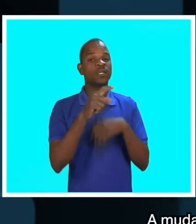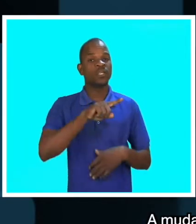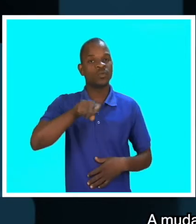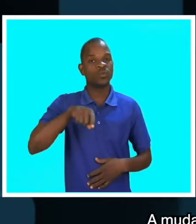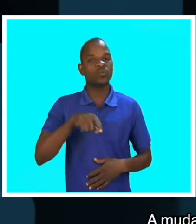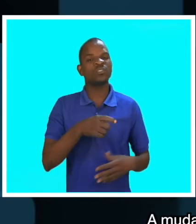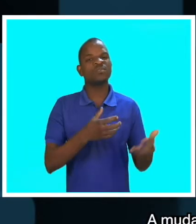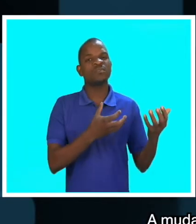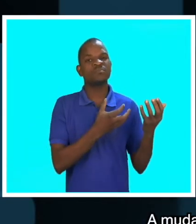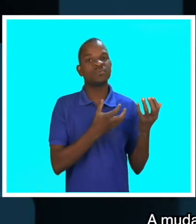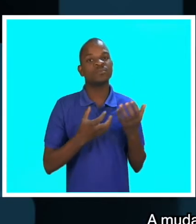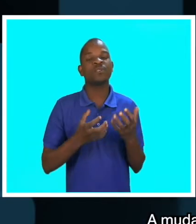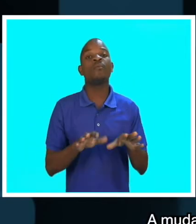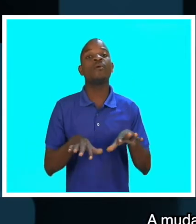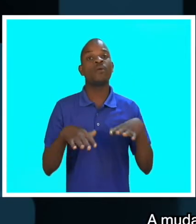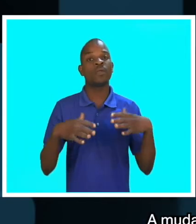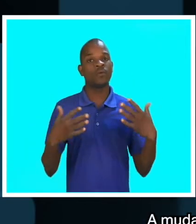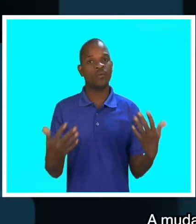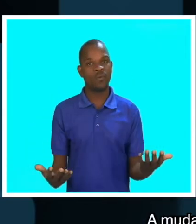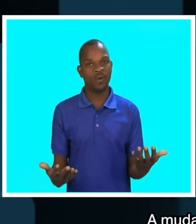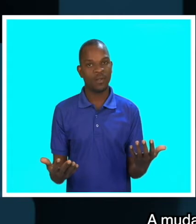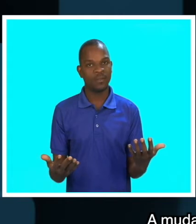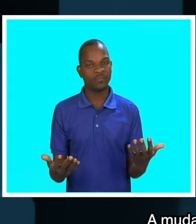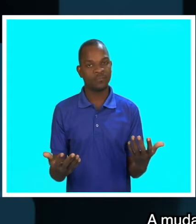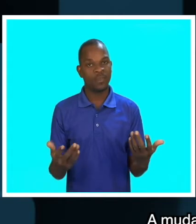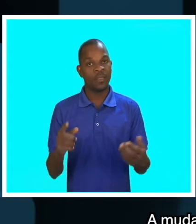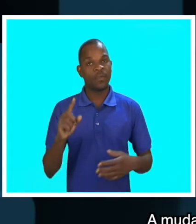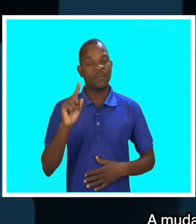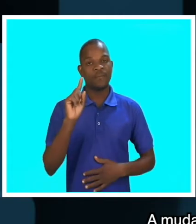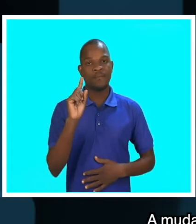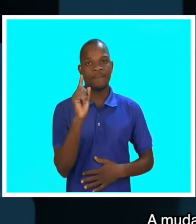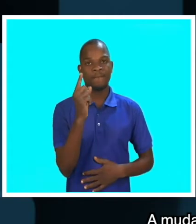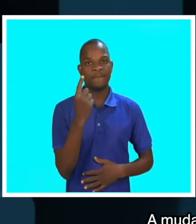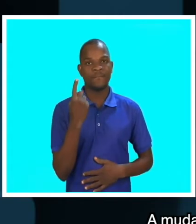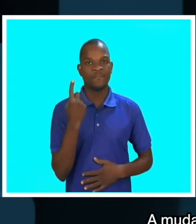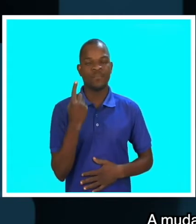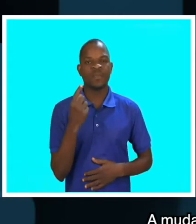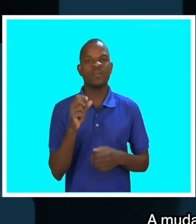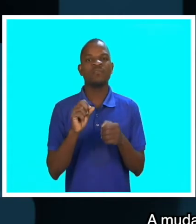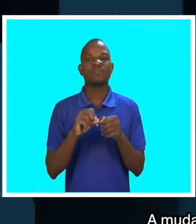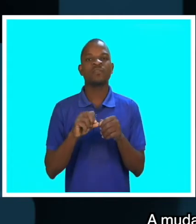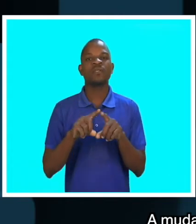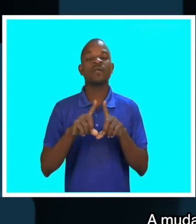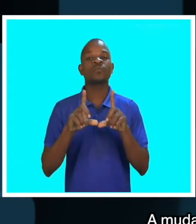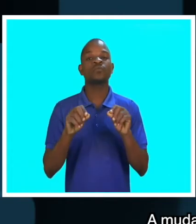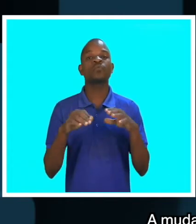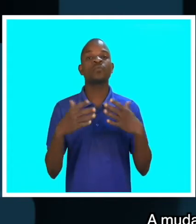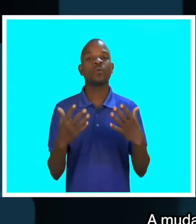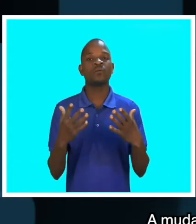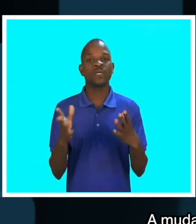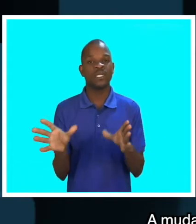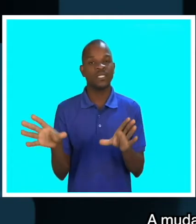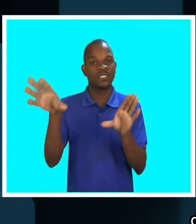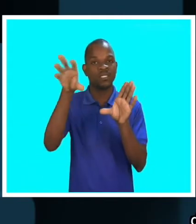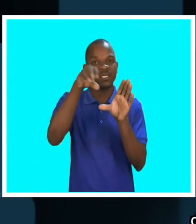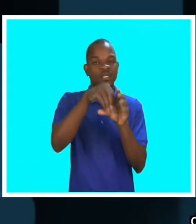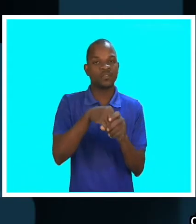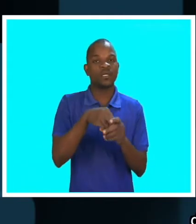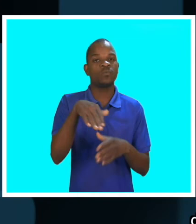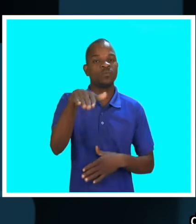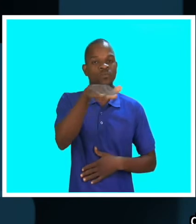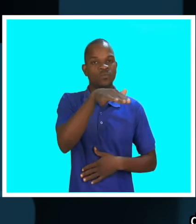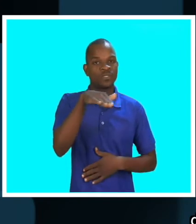nós pretendemos, primeiro, é a integração na sociedade